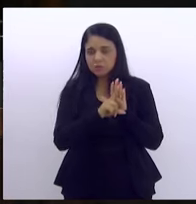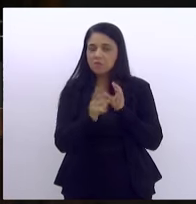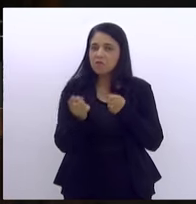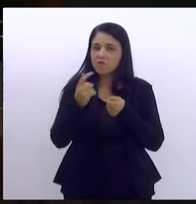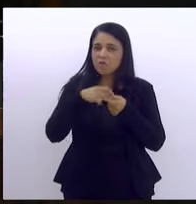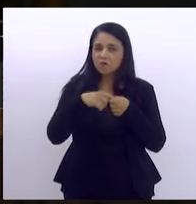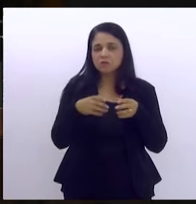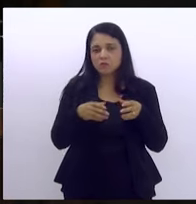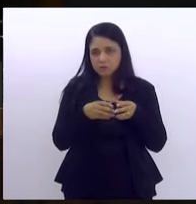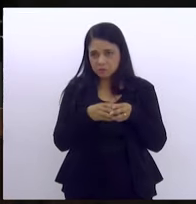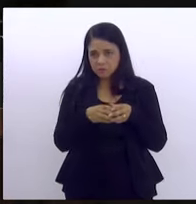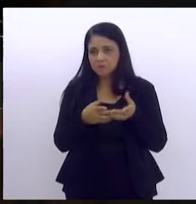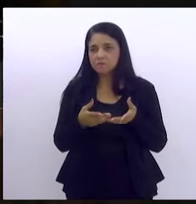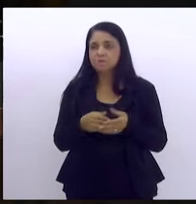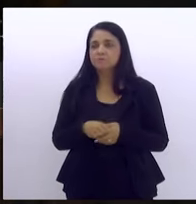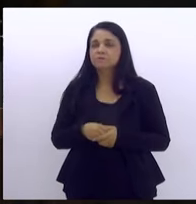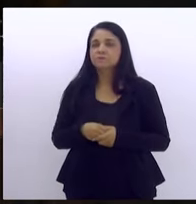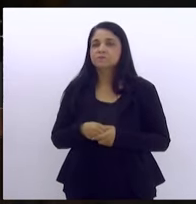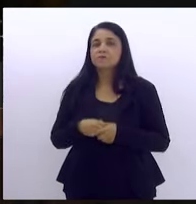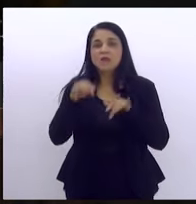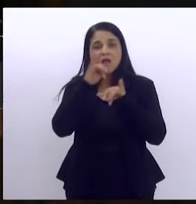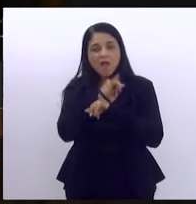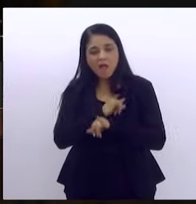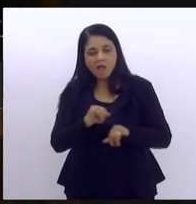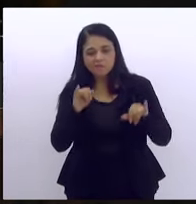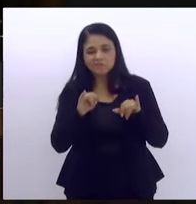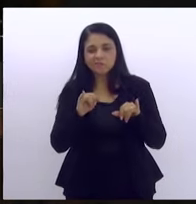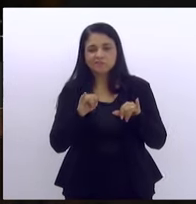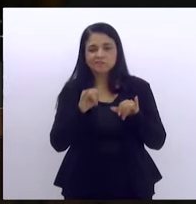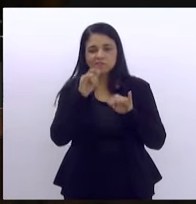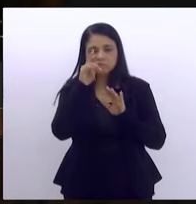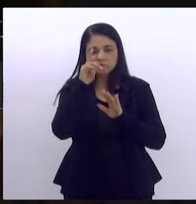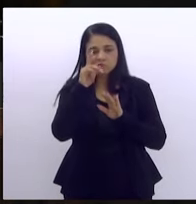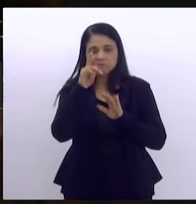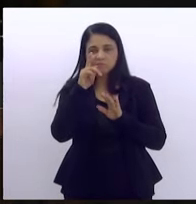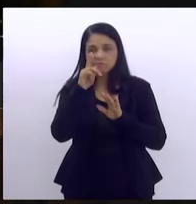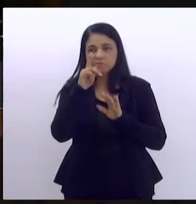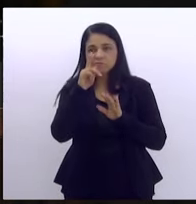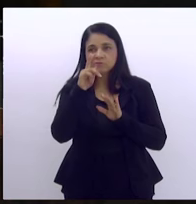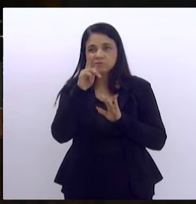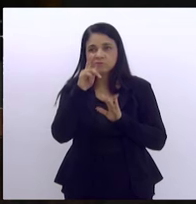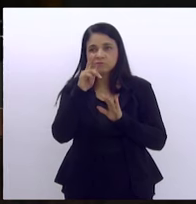retorna às comissões. Anuncio em